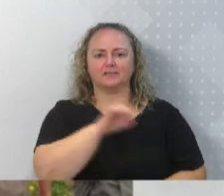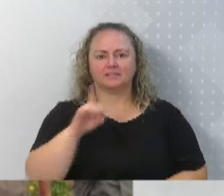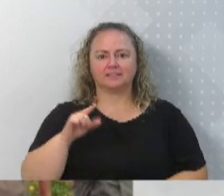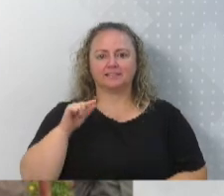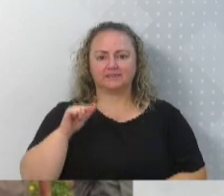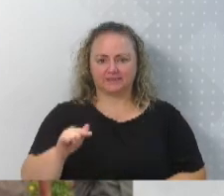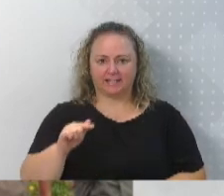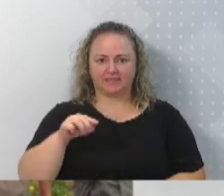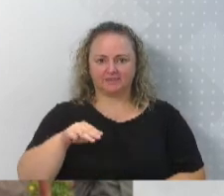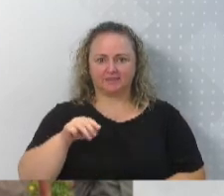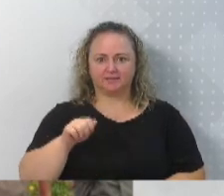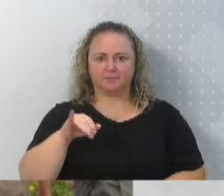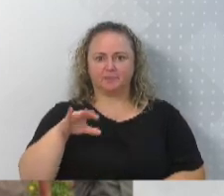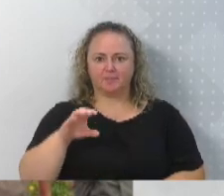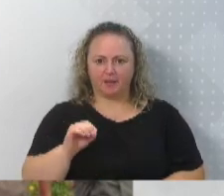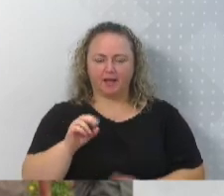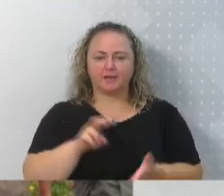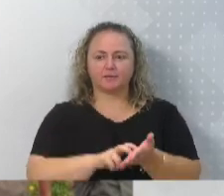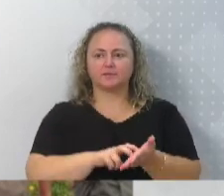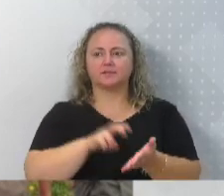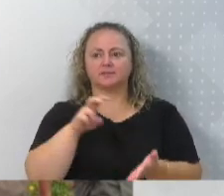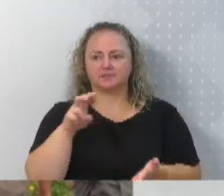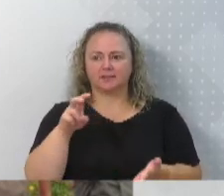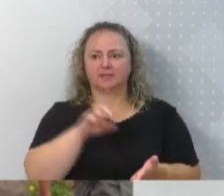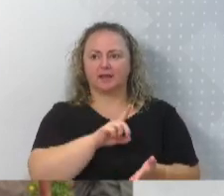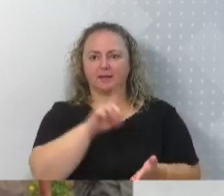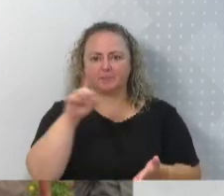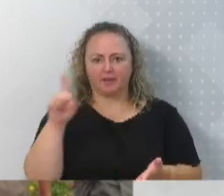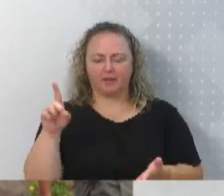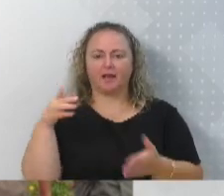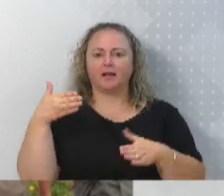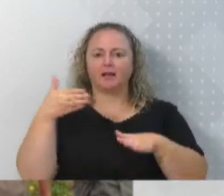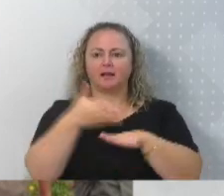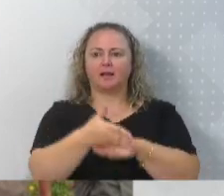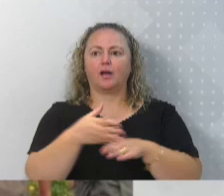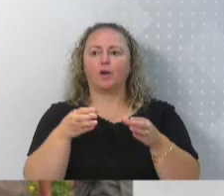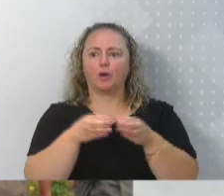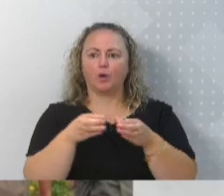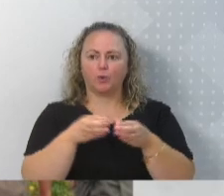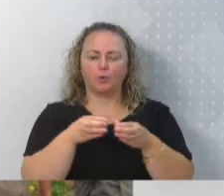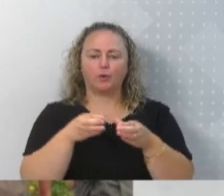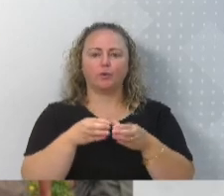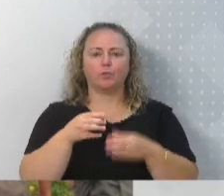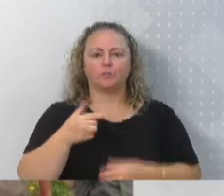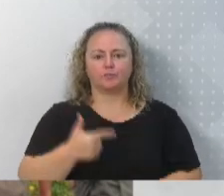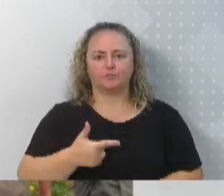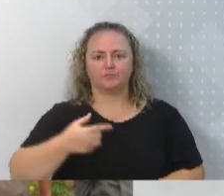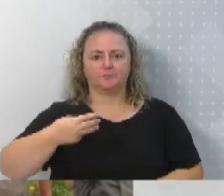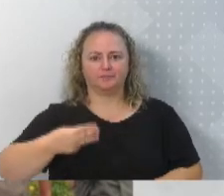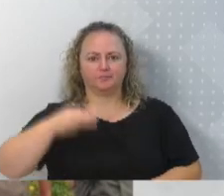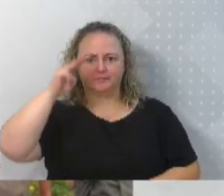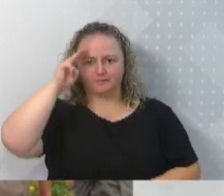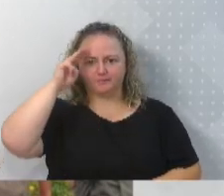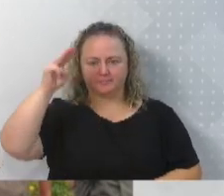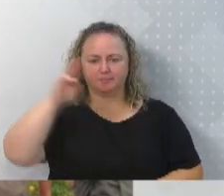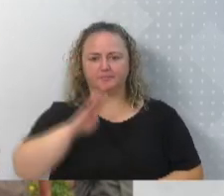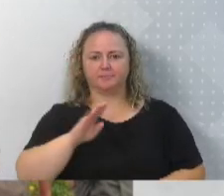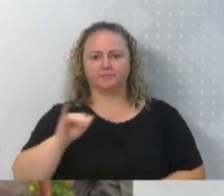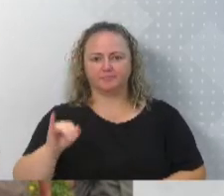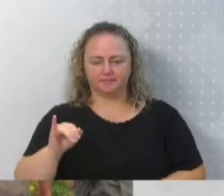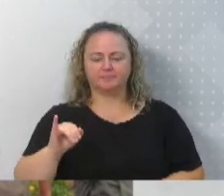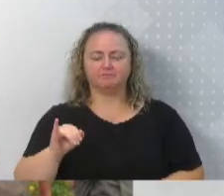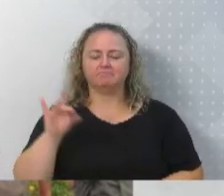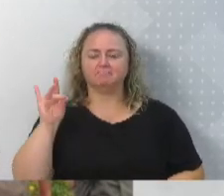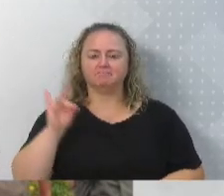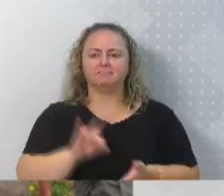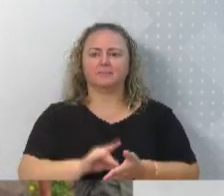Maio na manhã do dia 7 de Maio os veteranos do vigésimo terceiro Batalhão é realizaram a troca dessa Bandeira